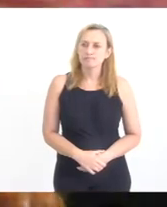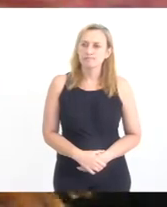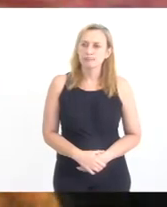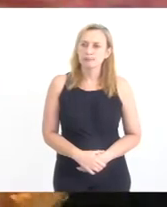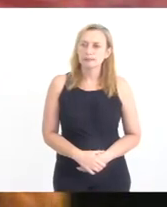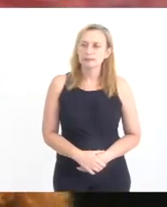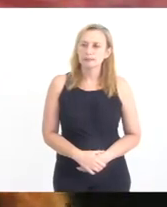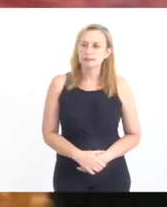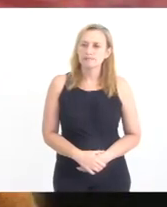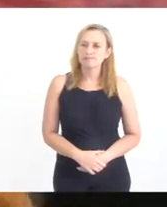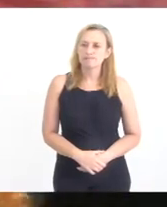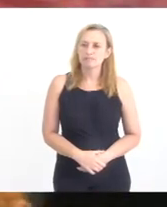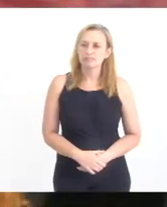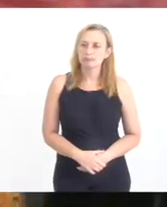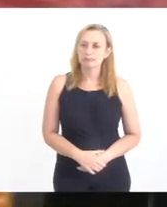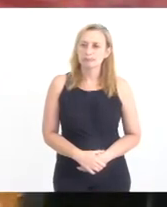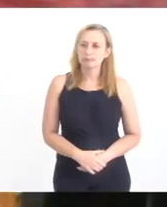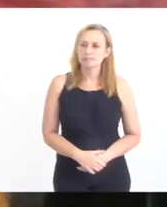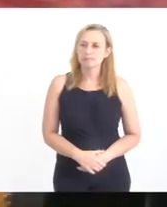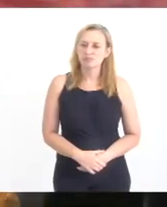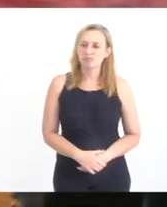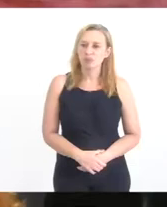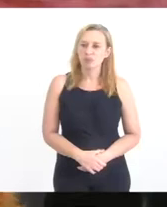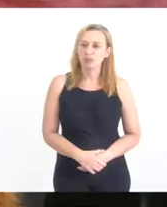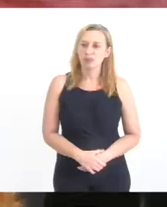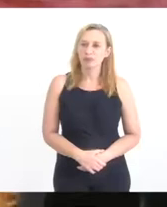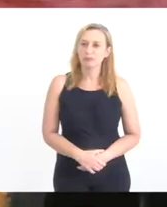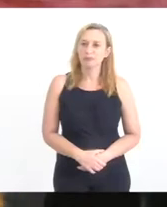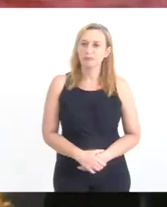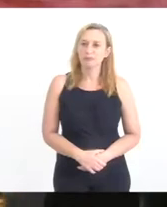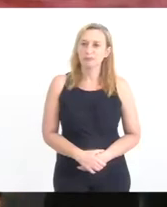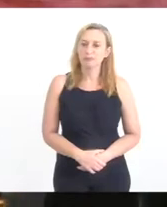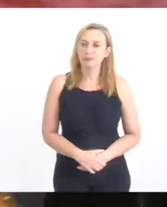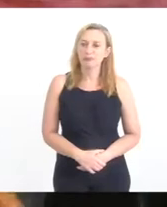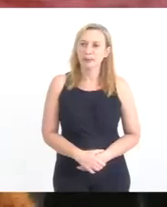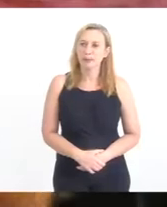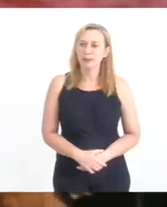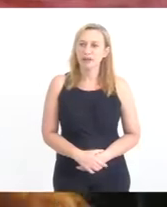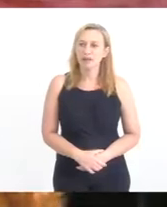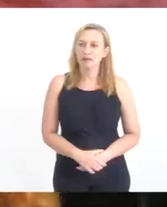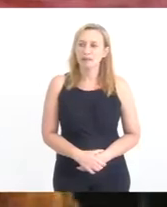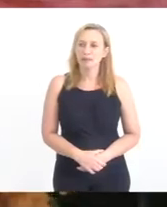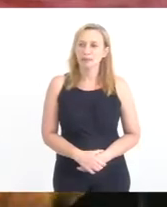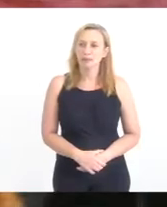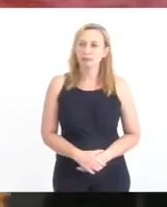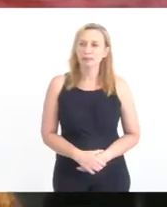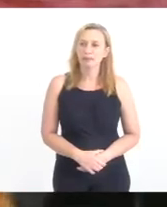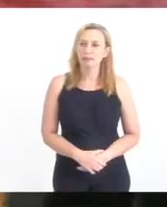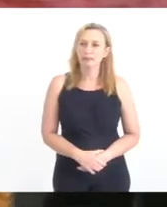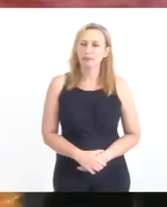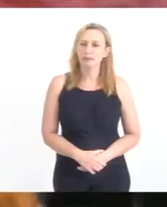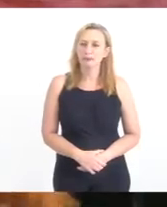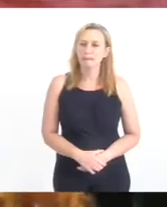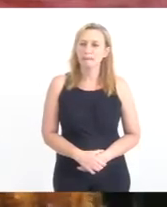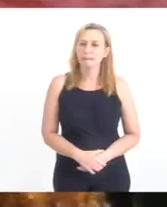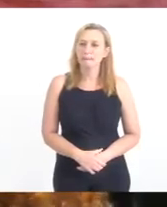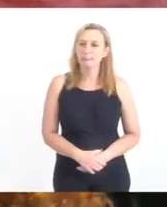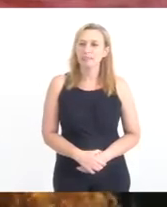e a vitória agora tá borra de café